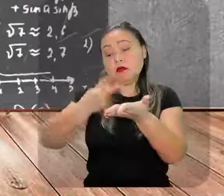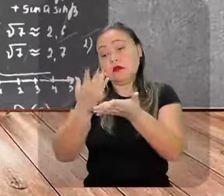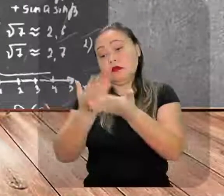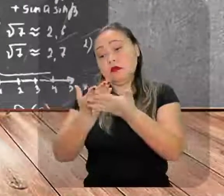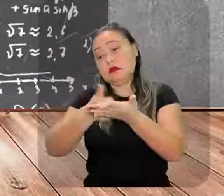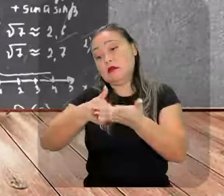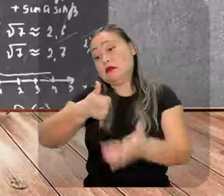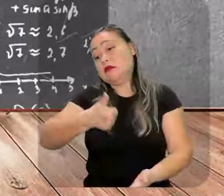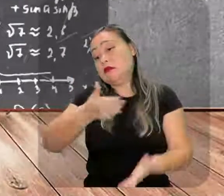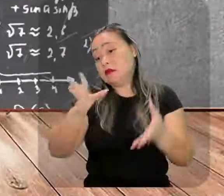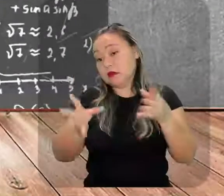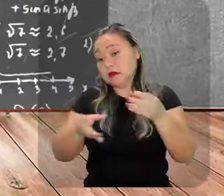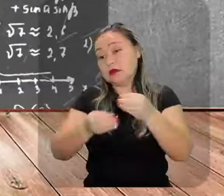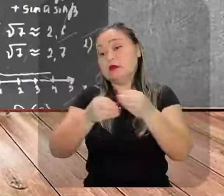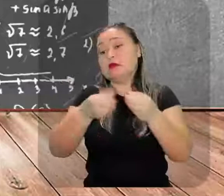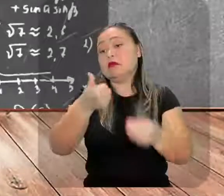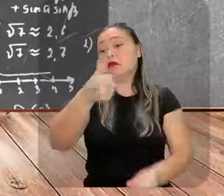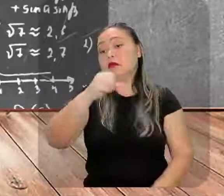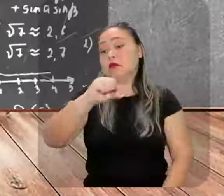são 108, né?